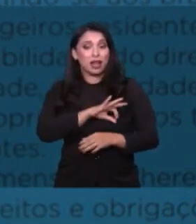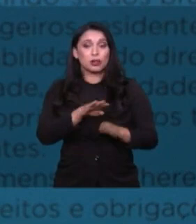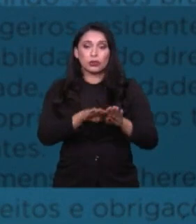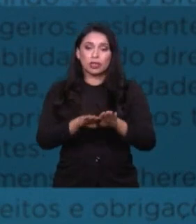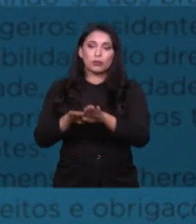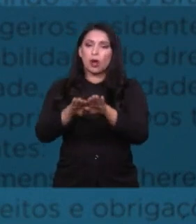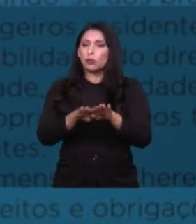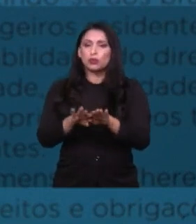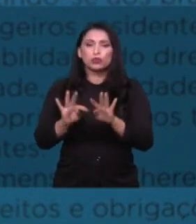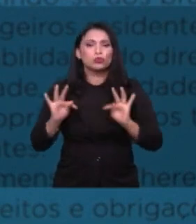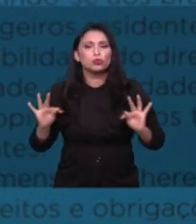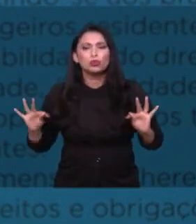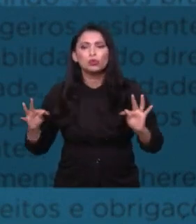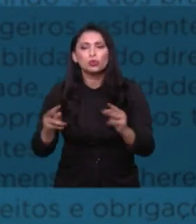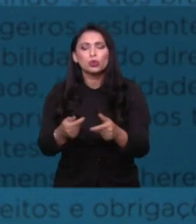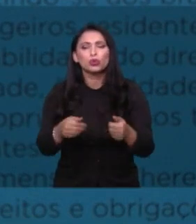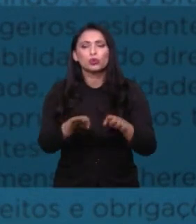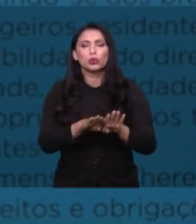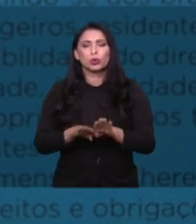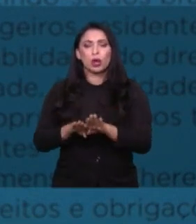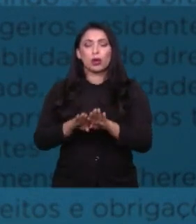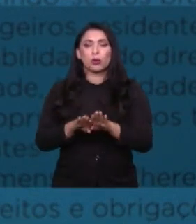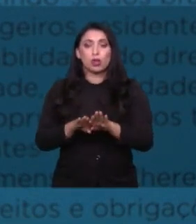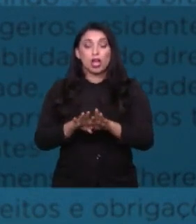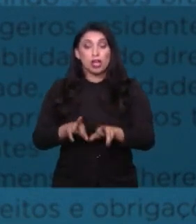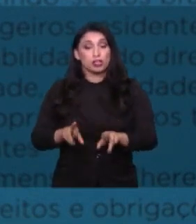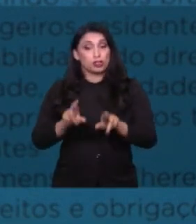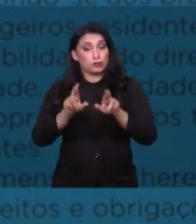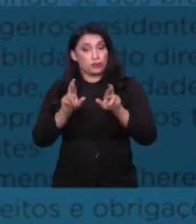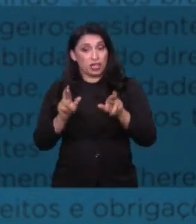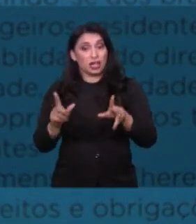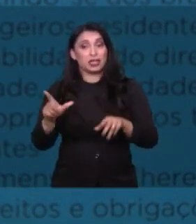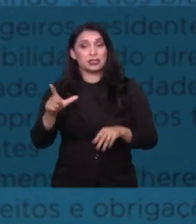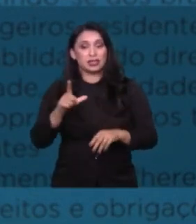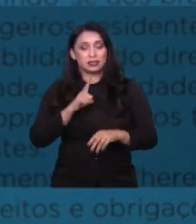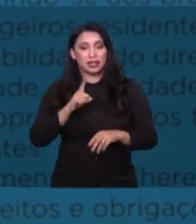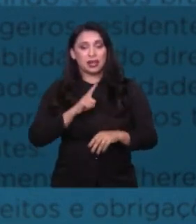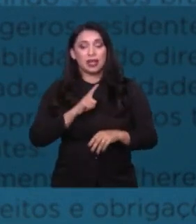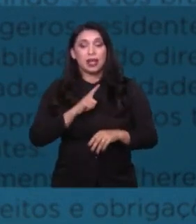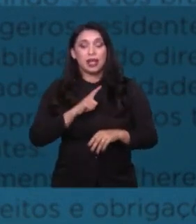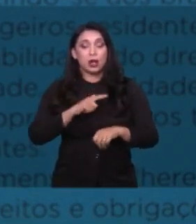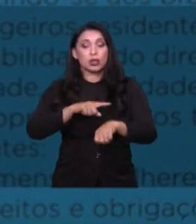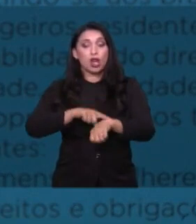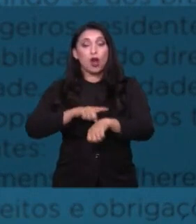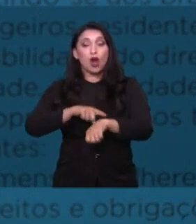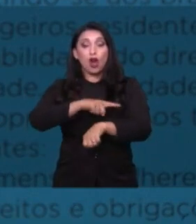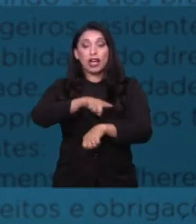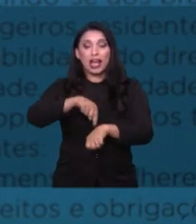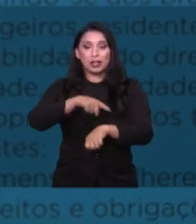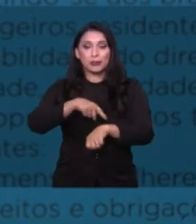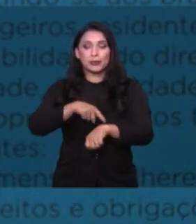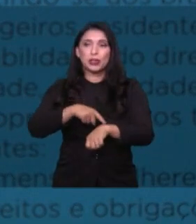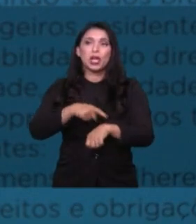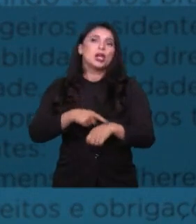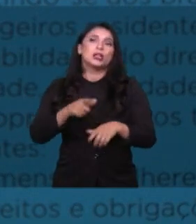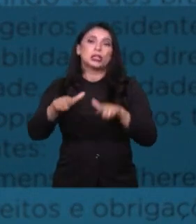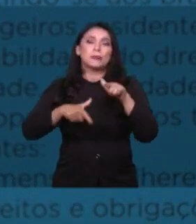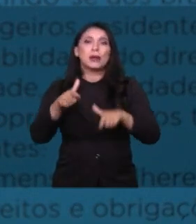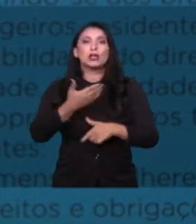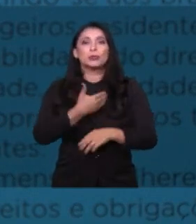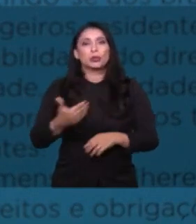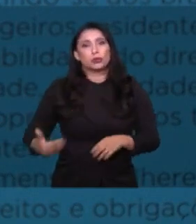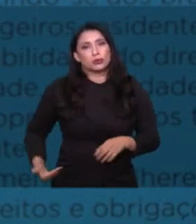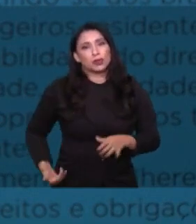tudo igual. O que pode haver de diferença é com relação à carga horária. No caso do servidor público, por exemplo, a lei